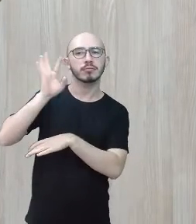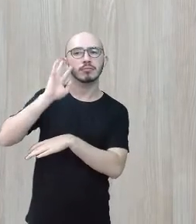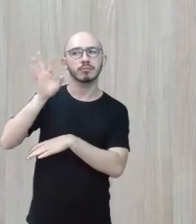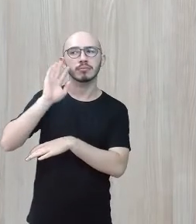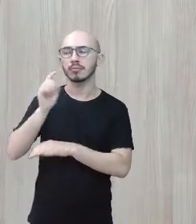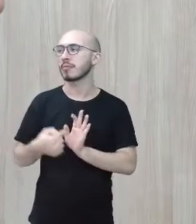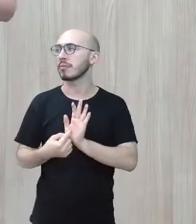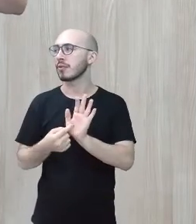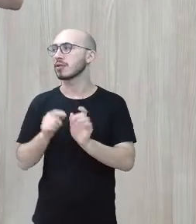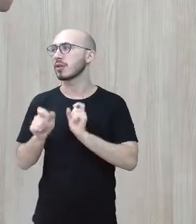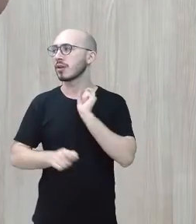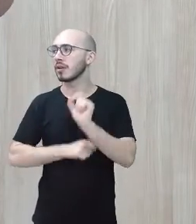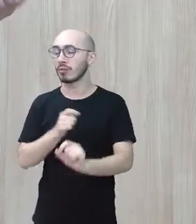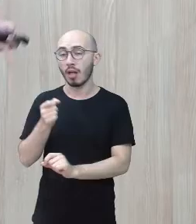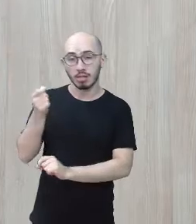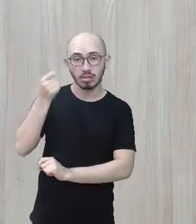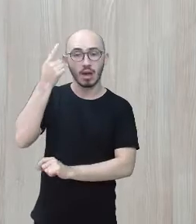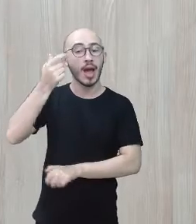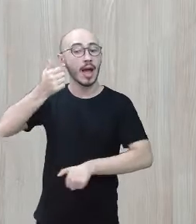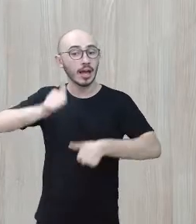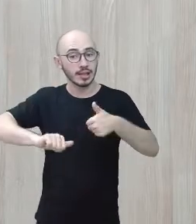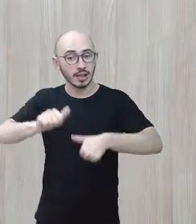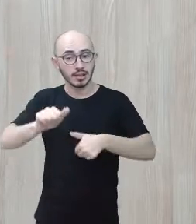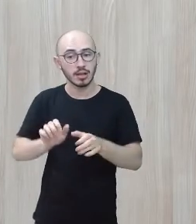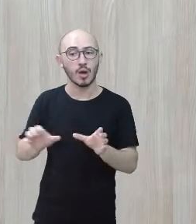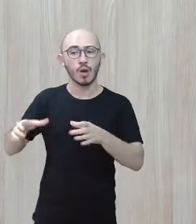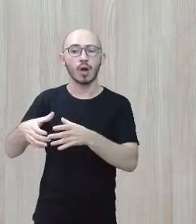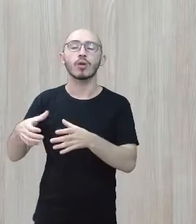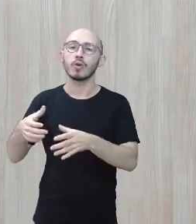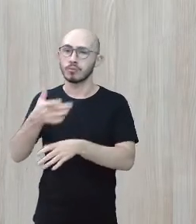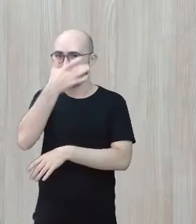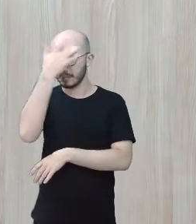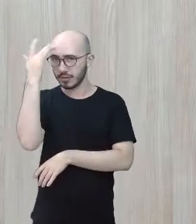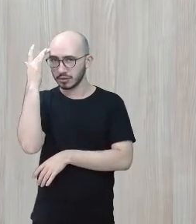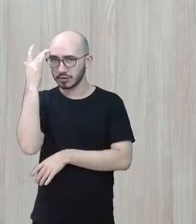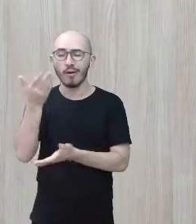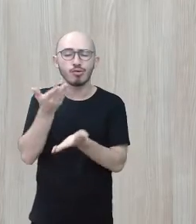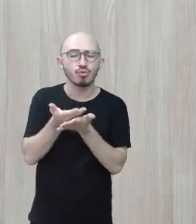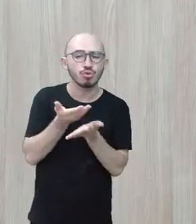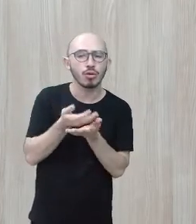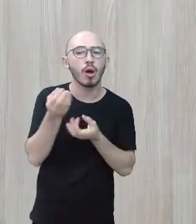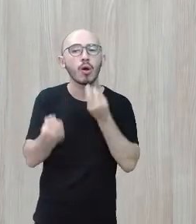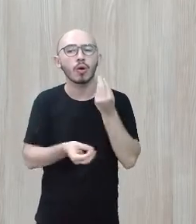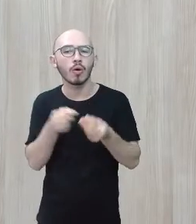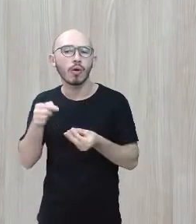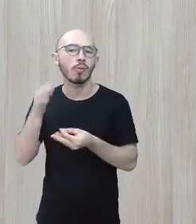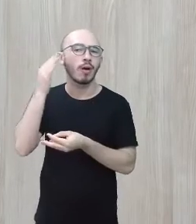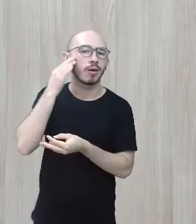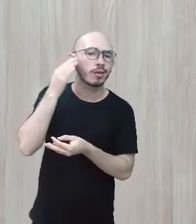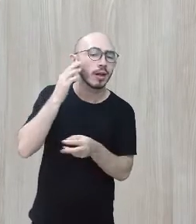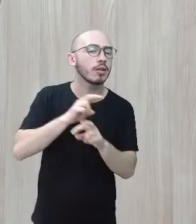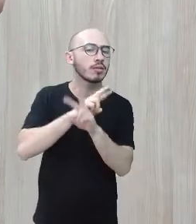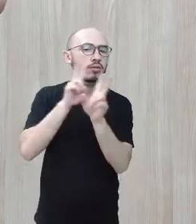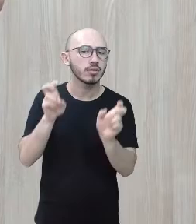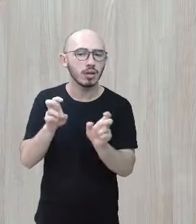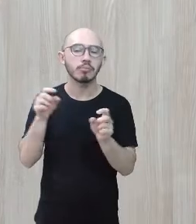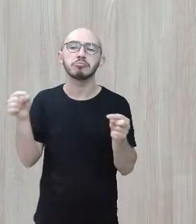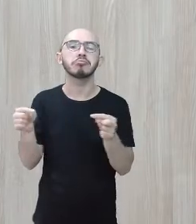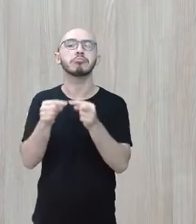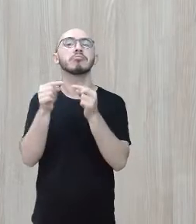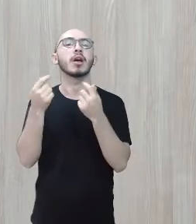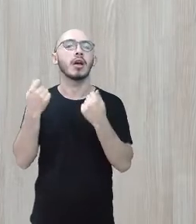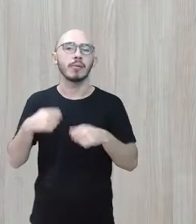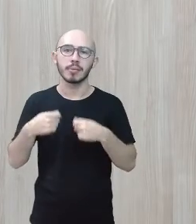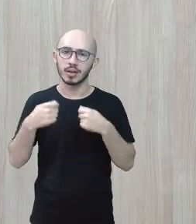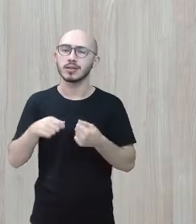da análise, né? Eu vou analisar um grupo de pessoas e vou estudar o que aquelas pessoas pensam a respeito de algum assunto. Ele precisa ser